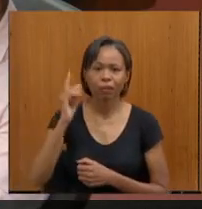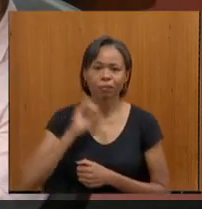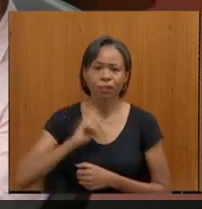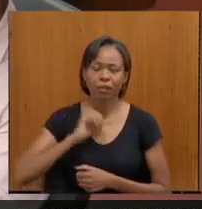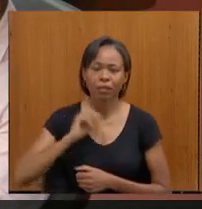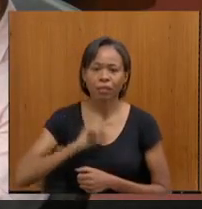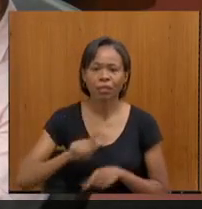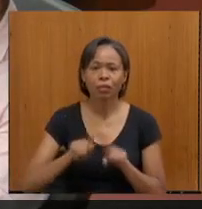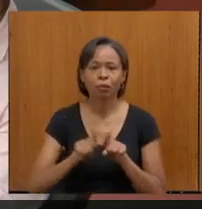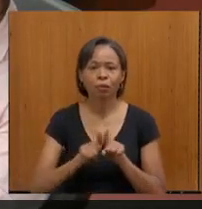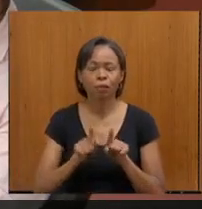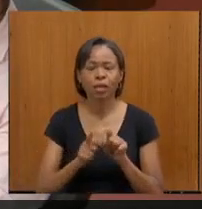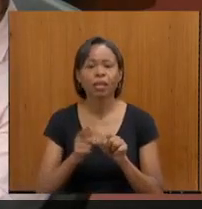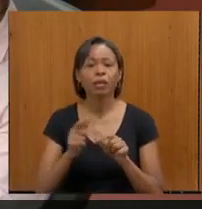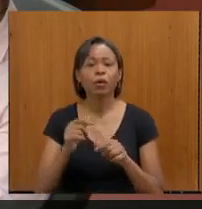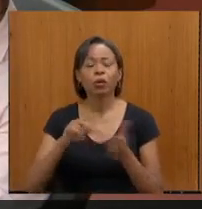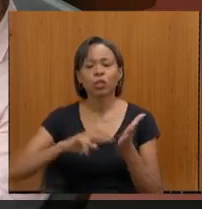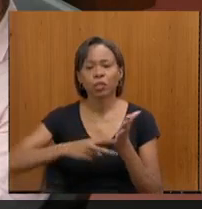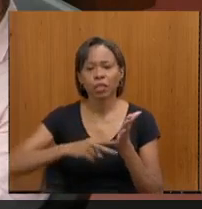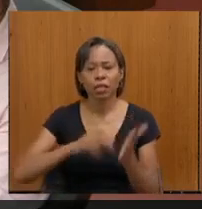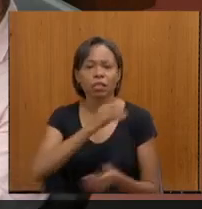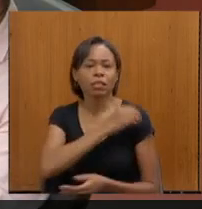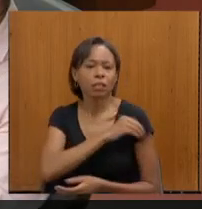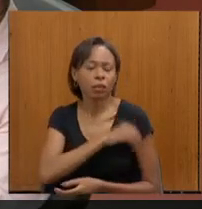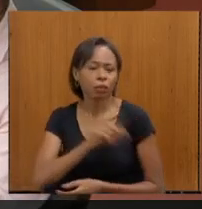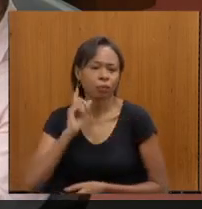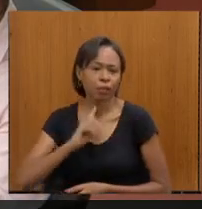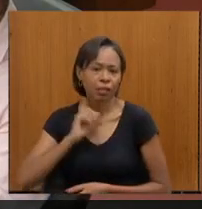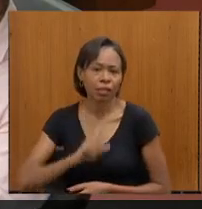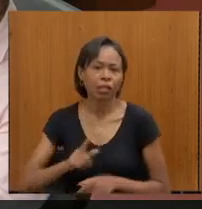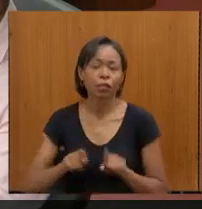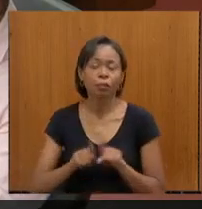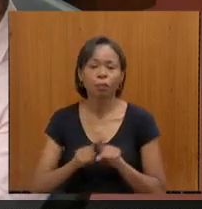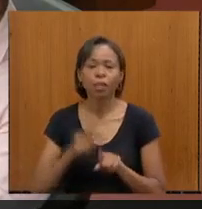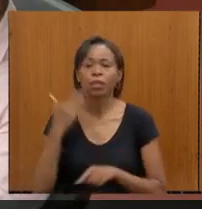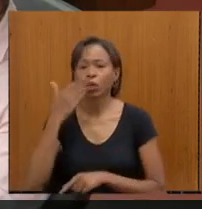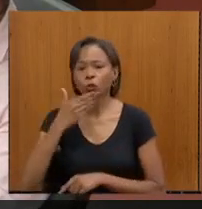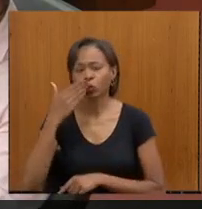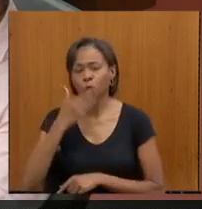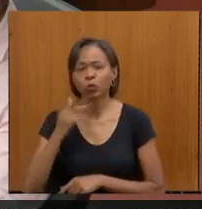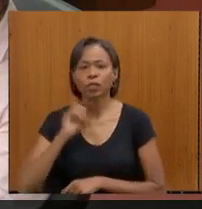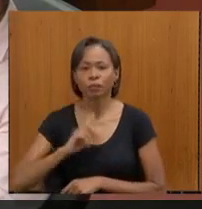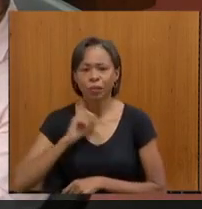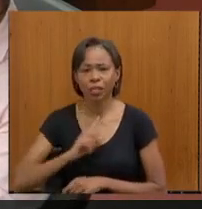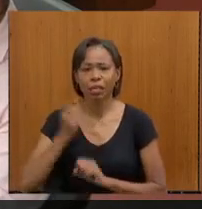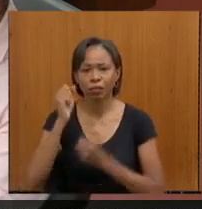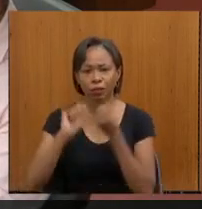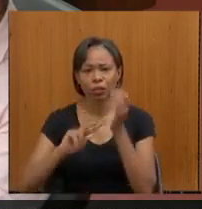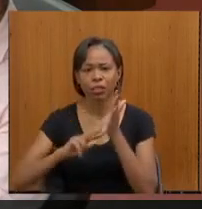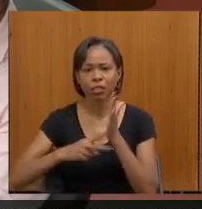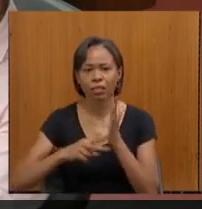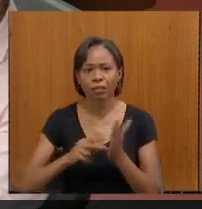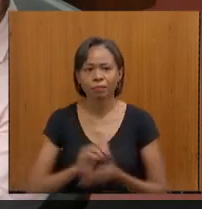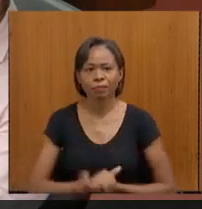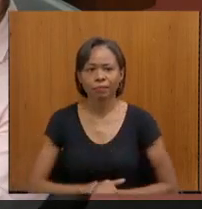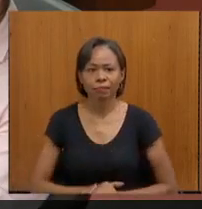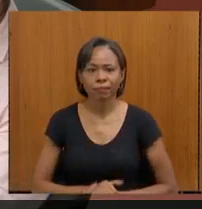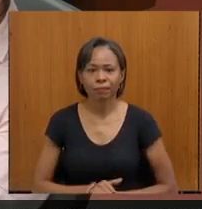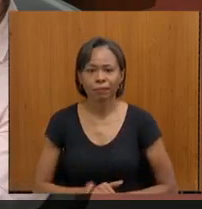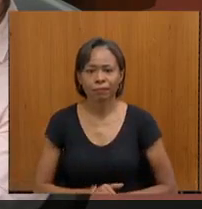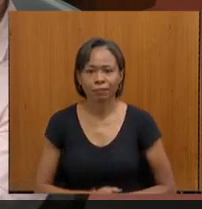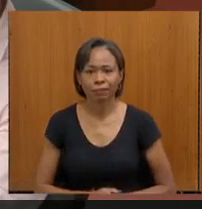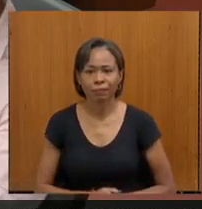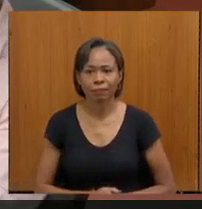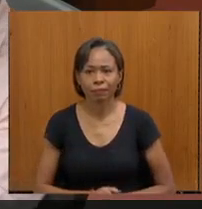indústria de fabricação de álcool do Estado de Minas Gerais Sindicato da indústria do açúcar no estado de Minas Gerais Vamos ouvir o presidente